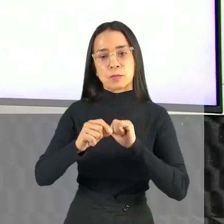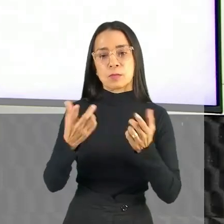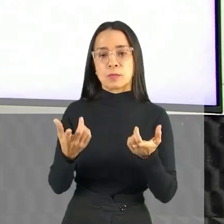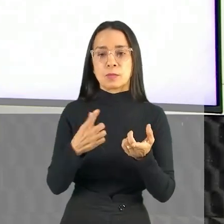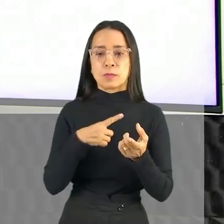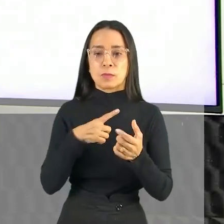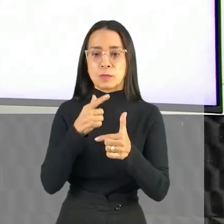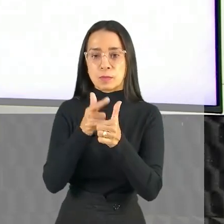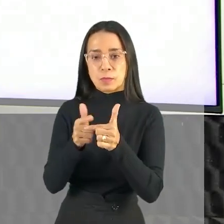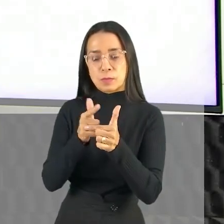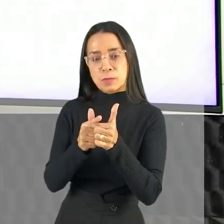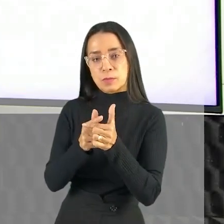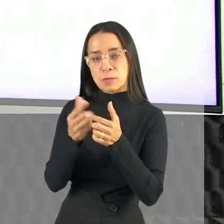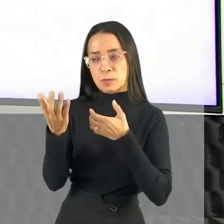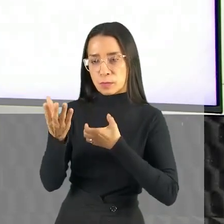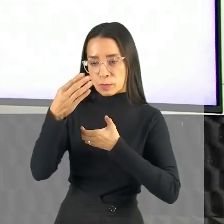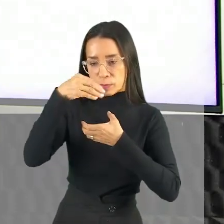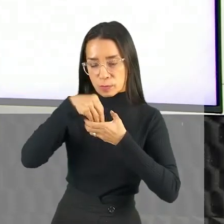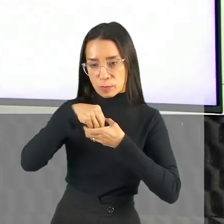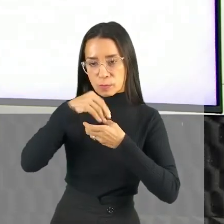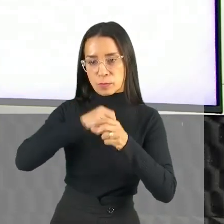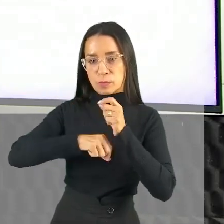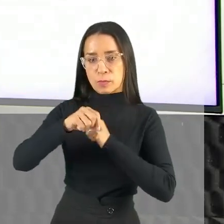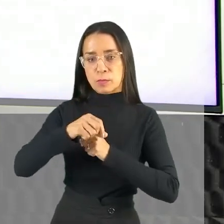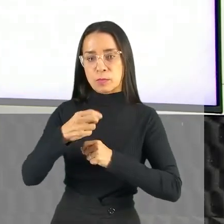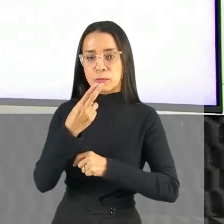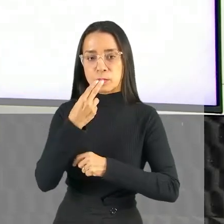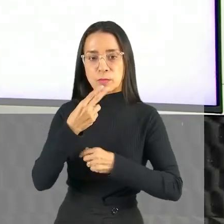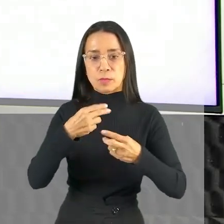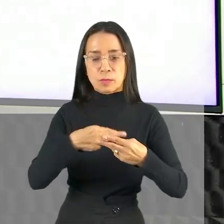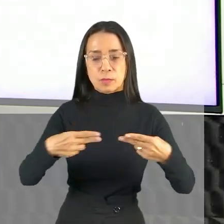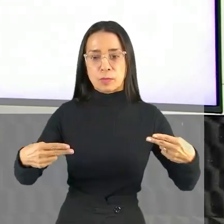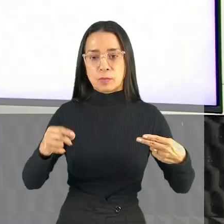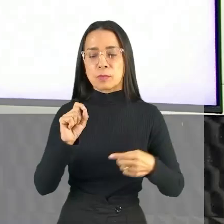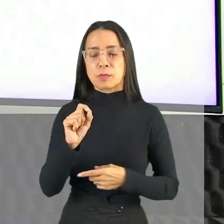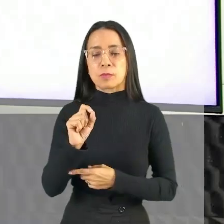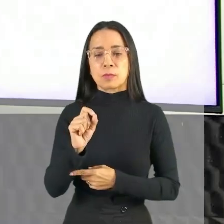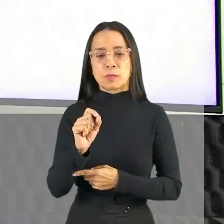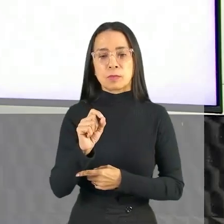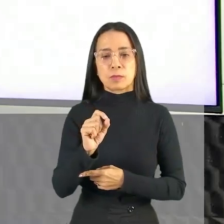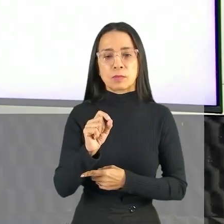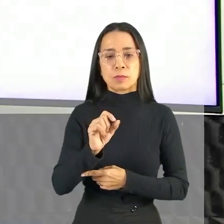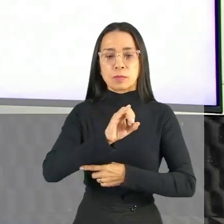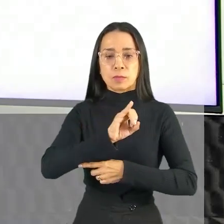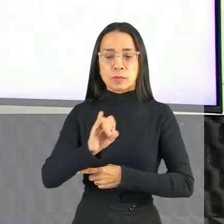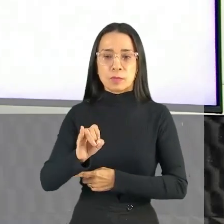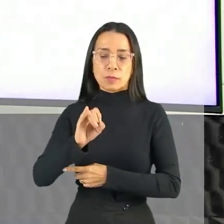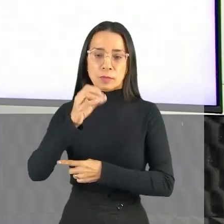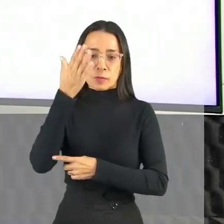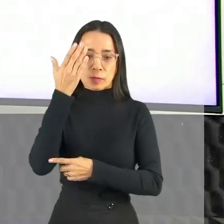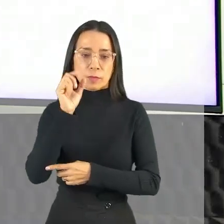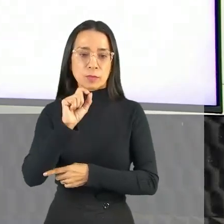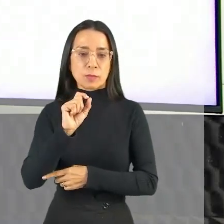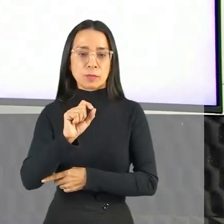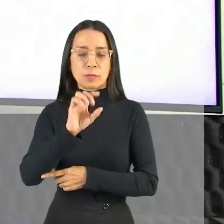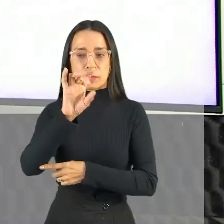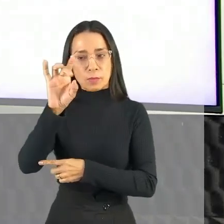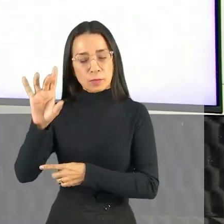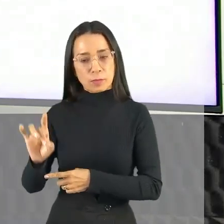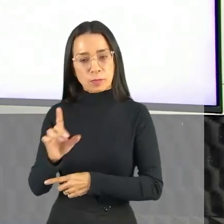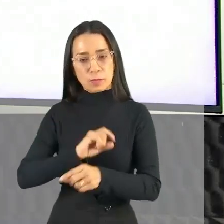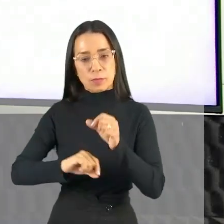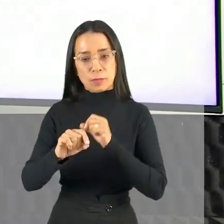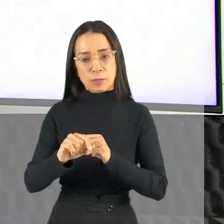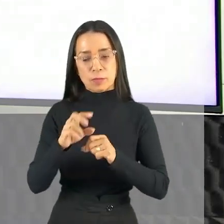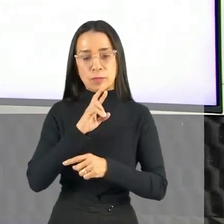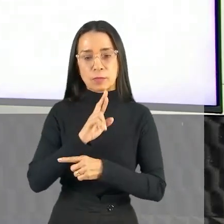denominada. Então, se a gente sabe o que é cada um, né, cada uma dessas do que traz